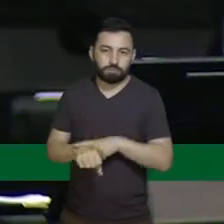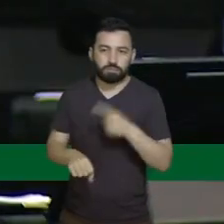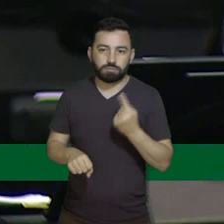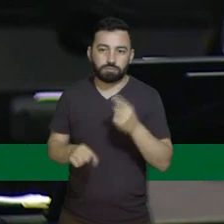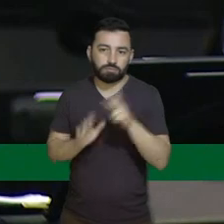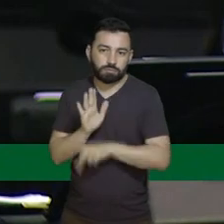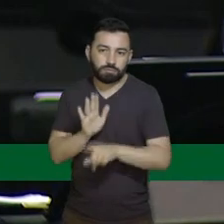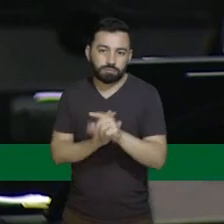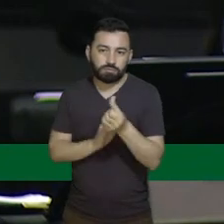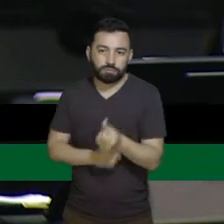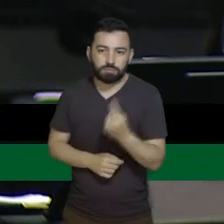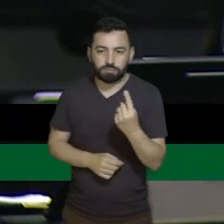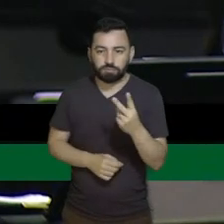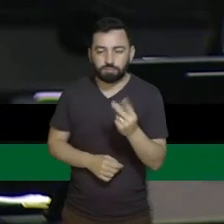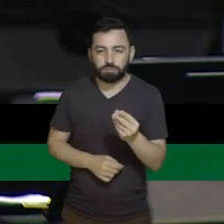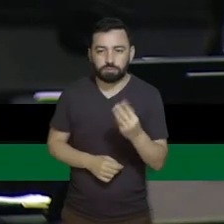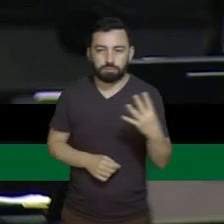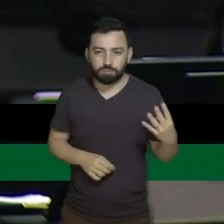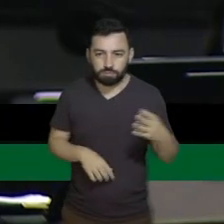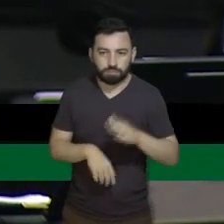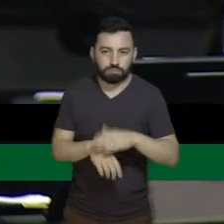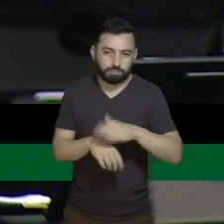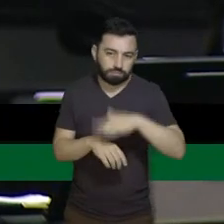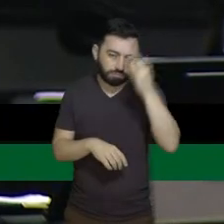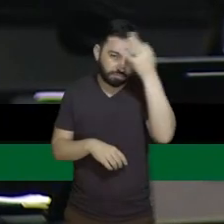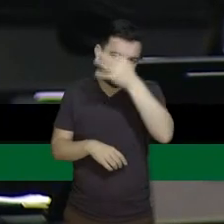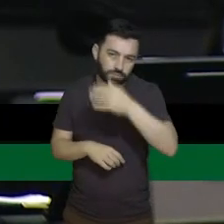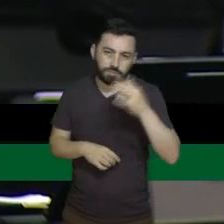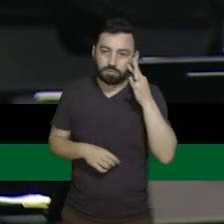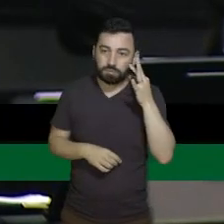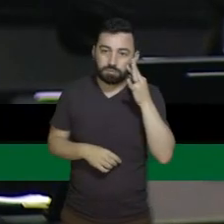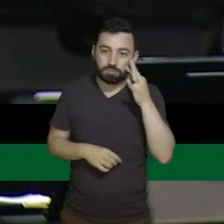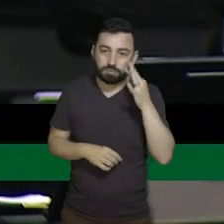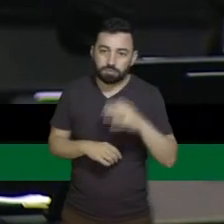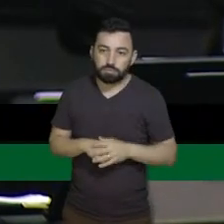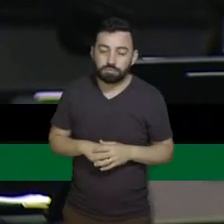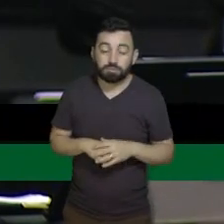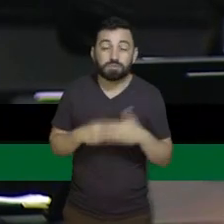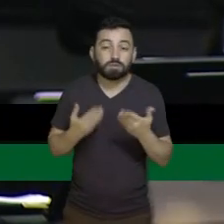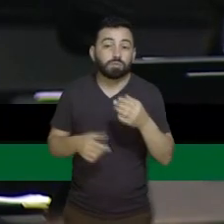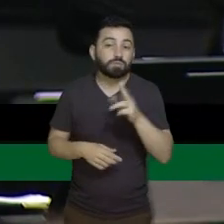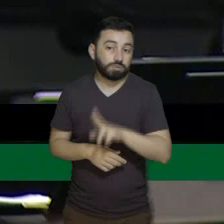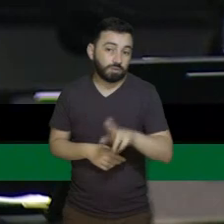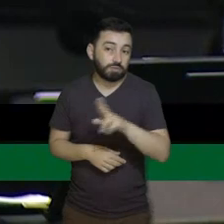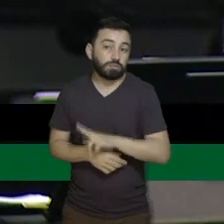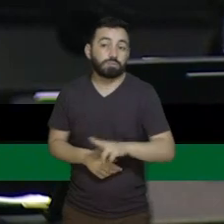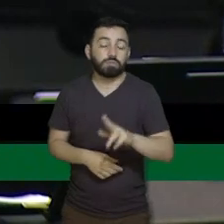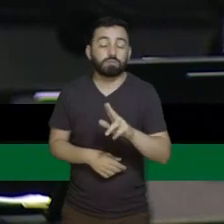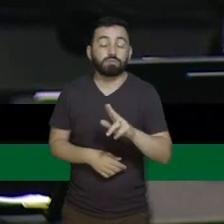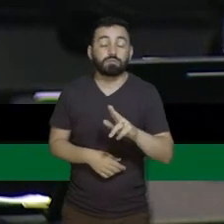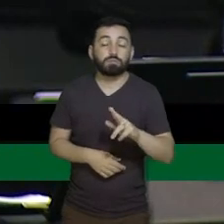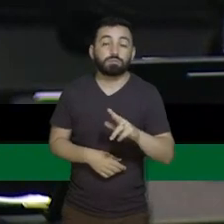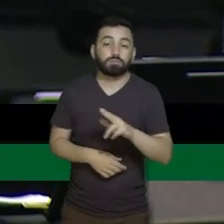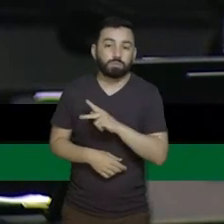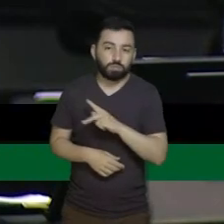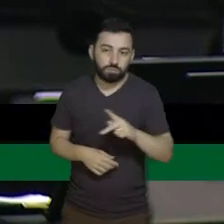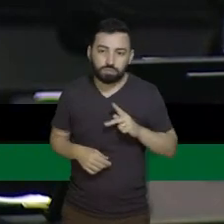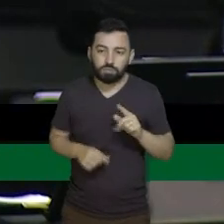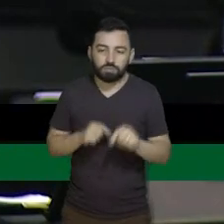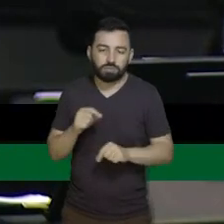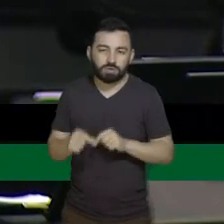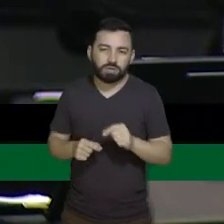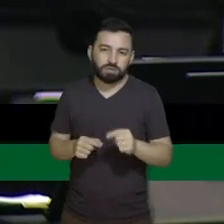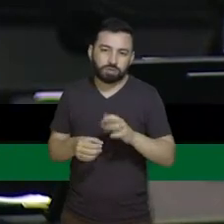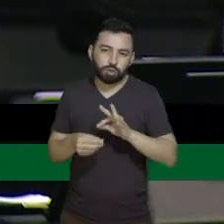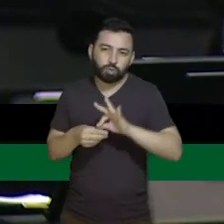lei 61/2024, autor deputado Fabiano da Luz. Declara de utilidade pública estadual o Instituto Cocriares